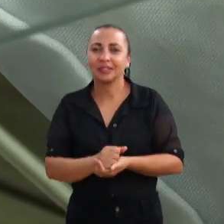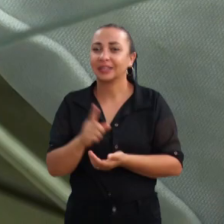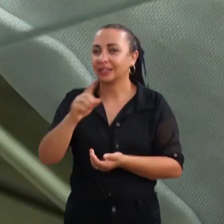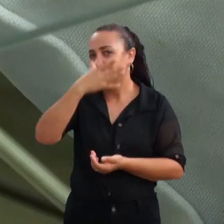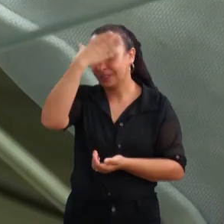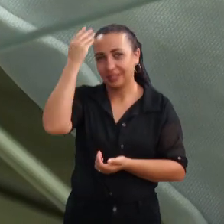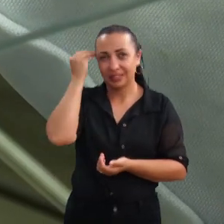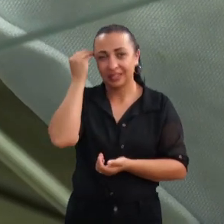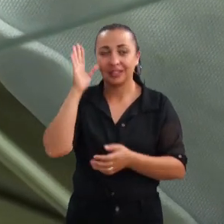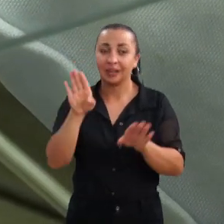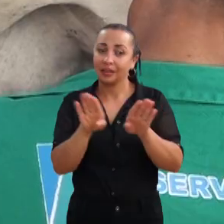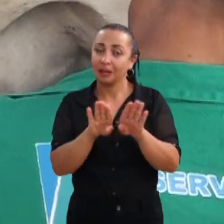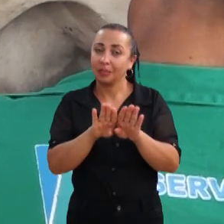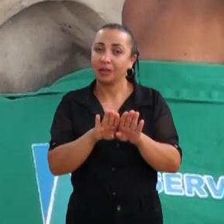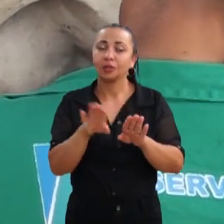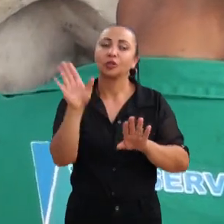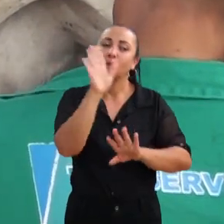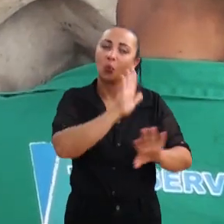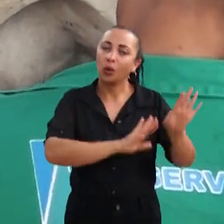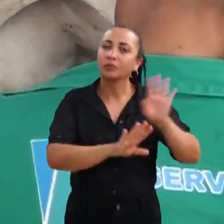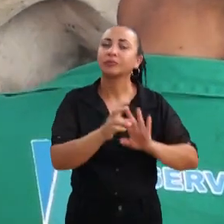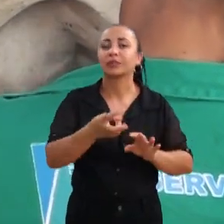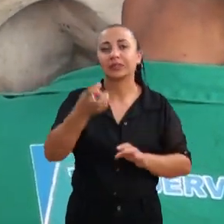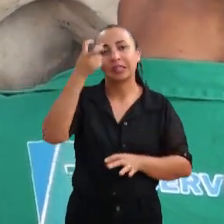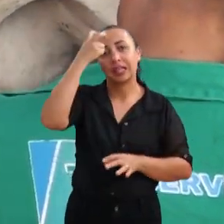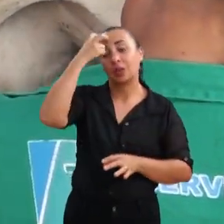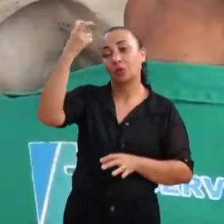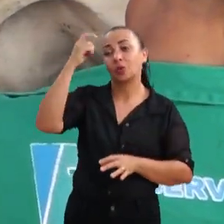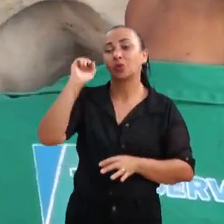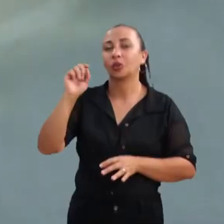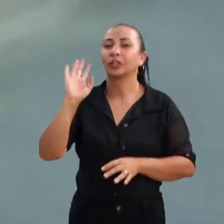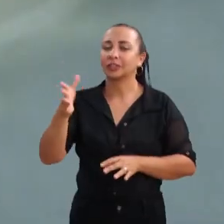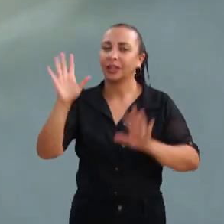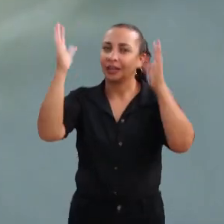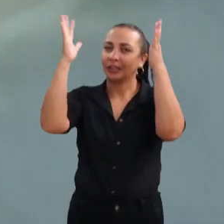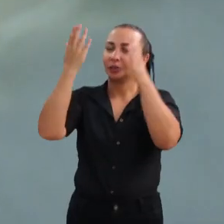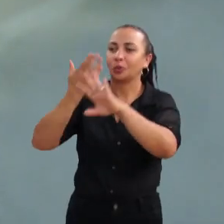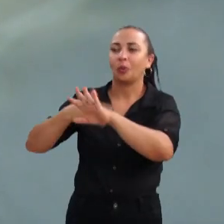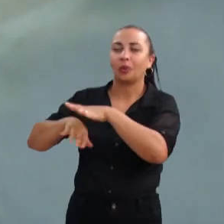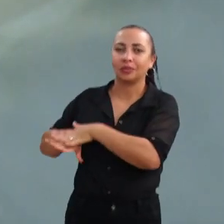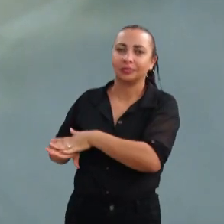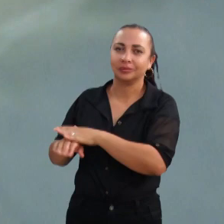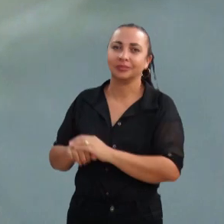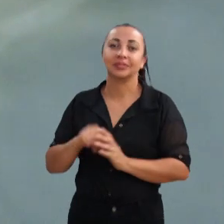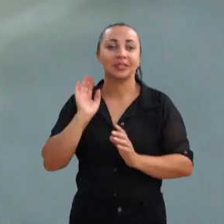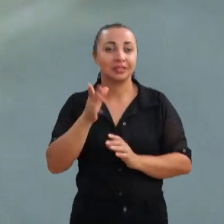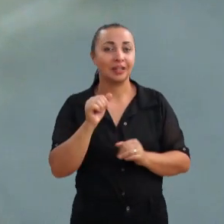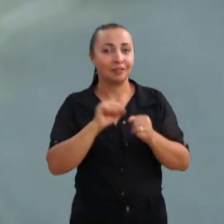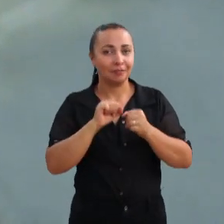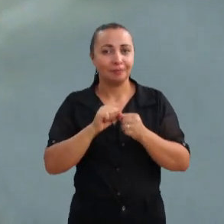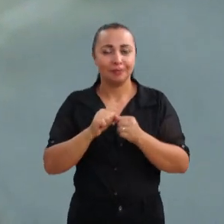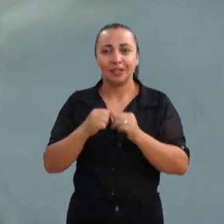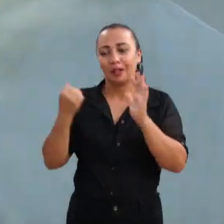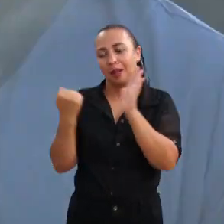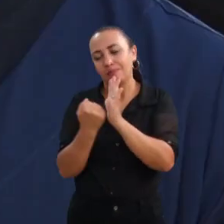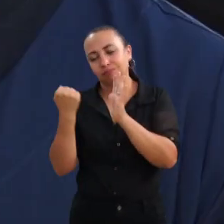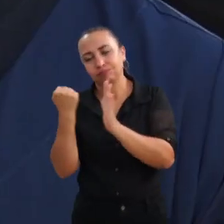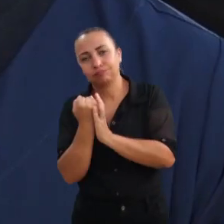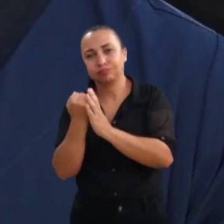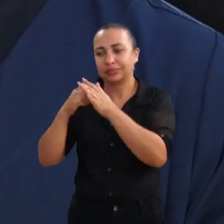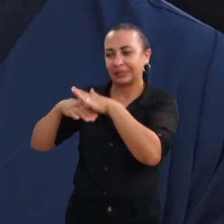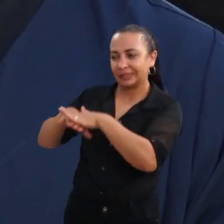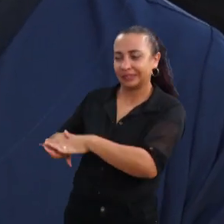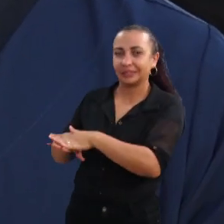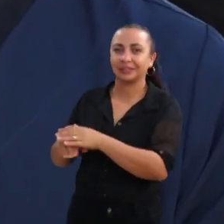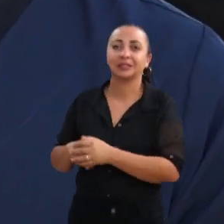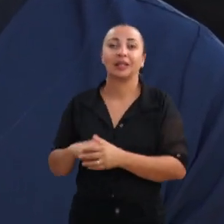experimentos sem esquecer de resguardar a propriedade intelectual do que já foi analisado. Já foi feito o depósito da